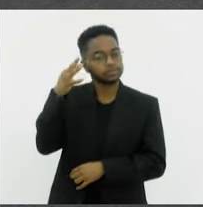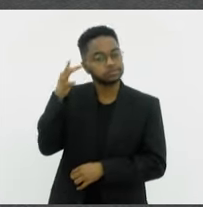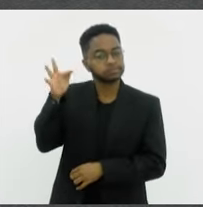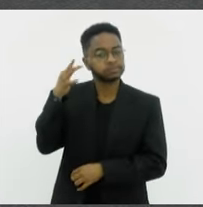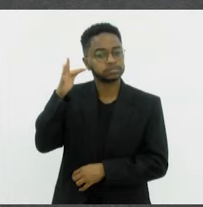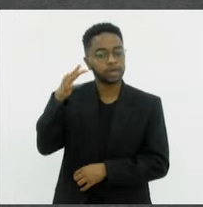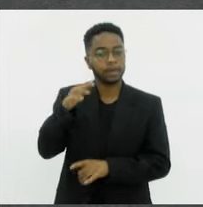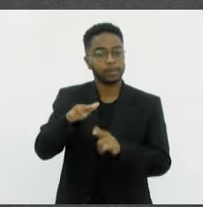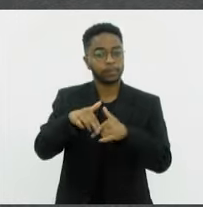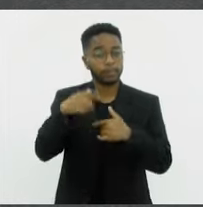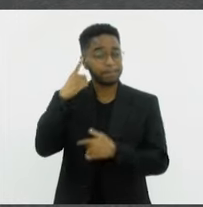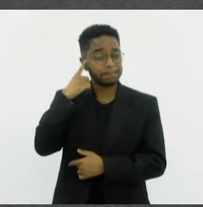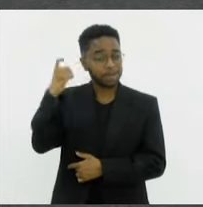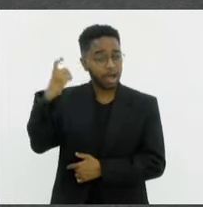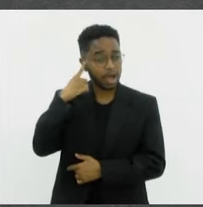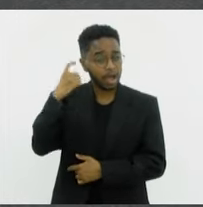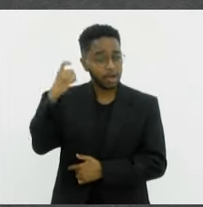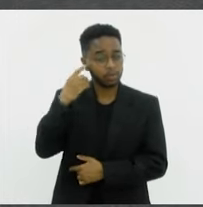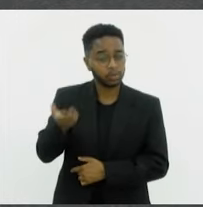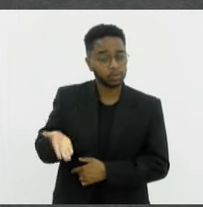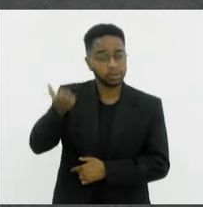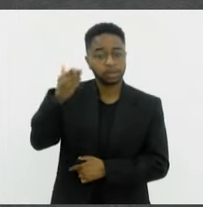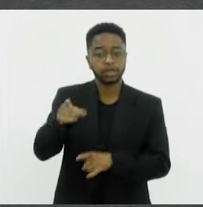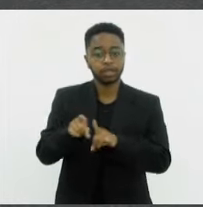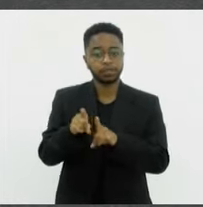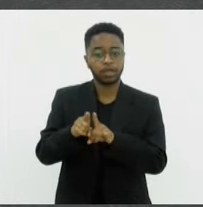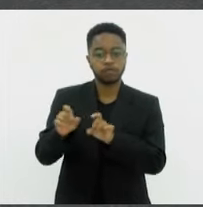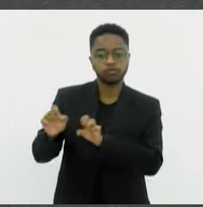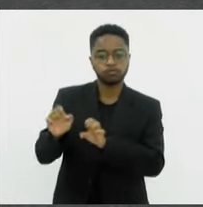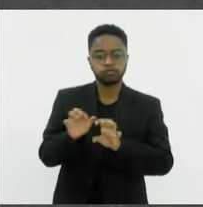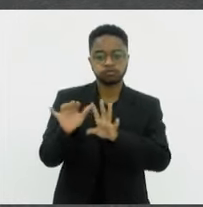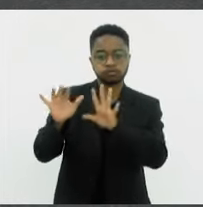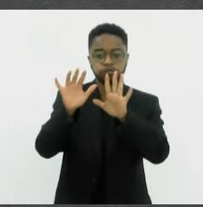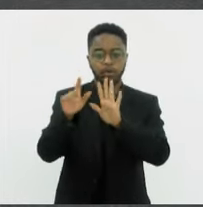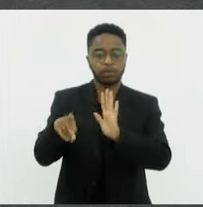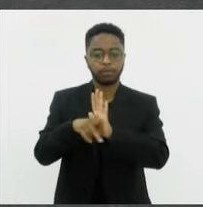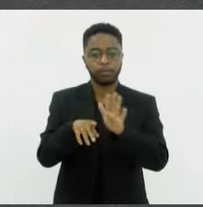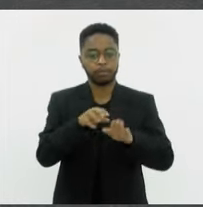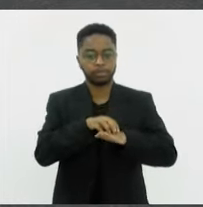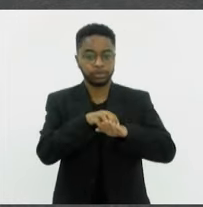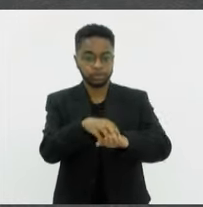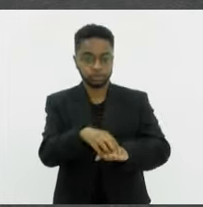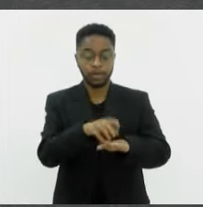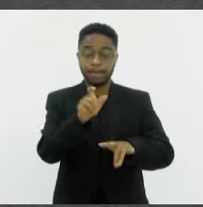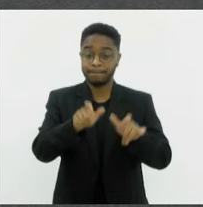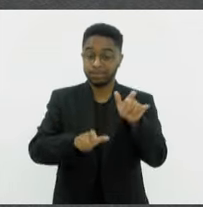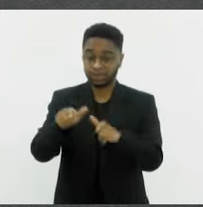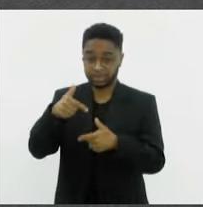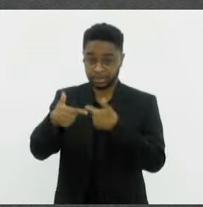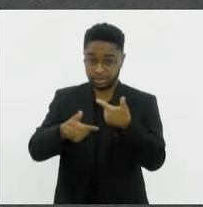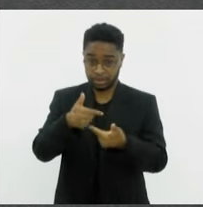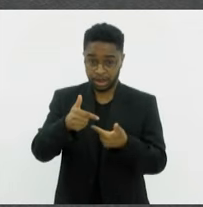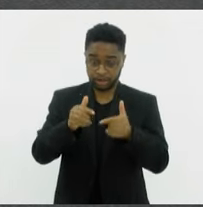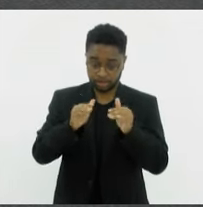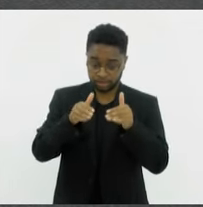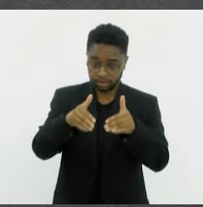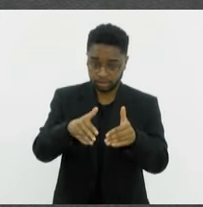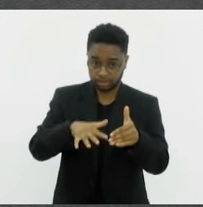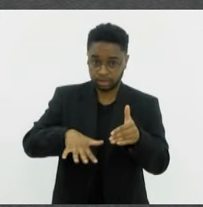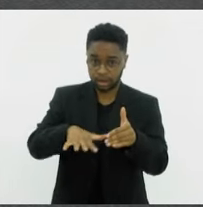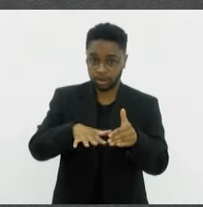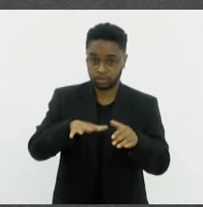do barulho e da fumaça dos transportes. O trabalhador do trânsito, que é o foco do seu